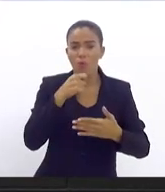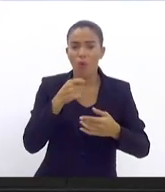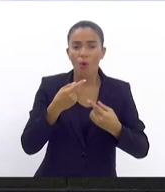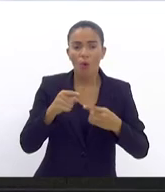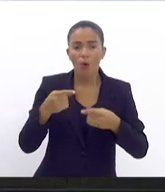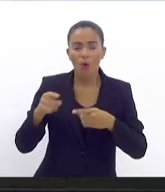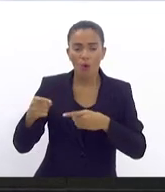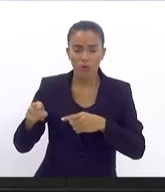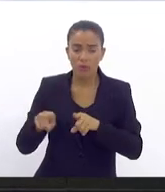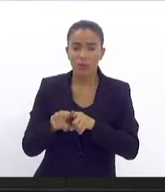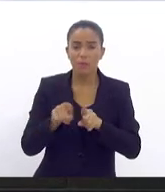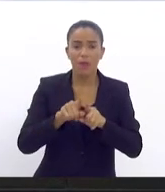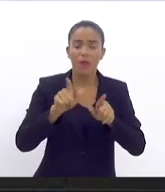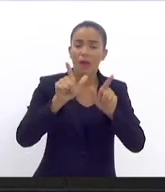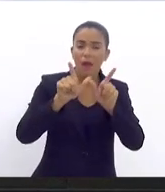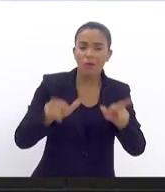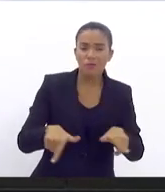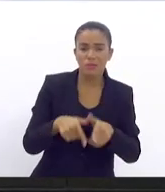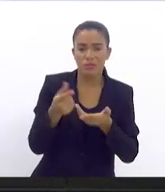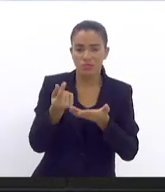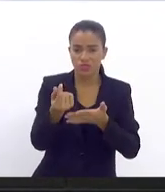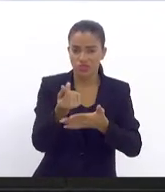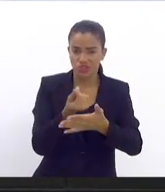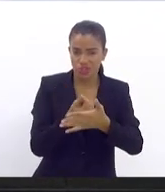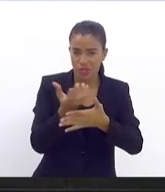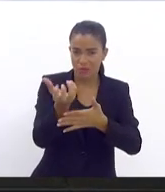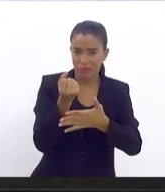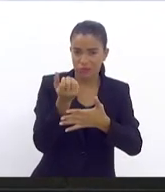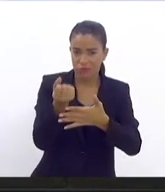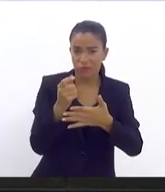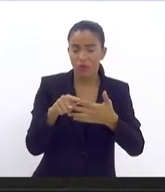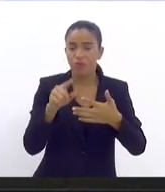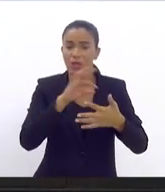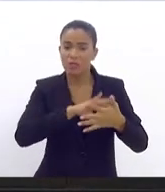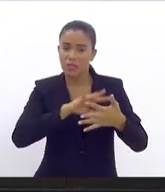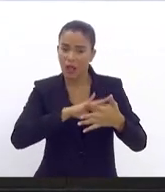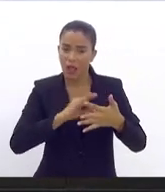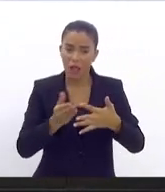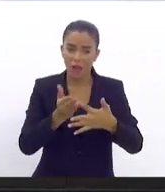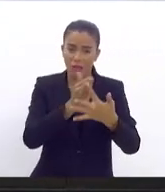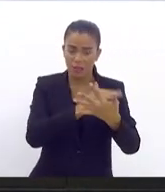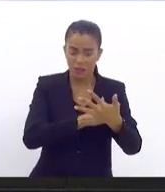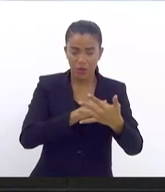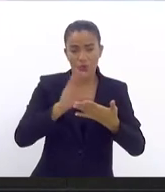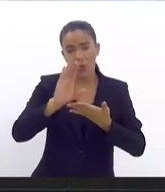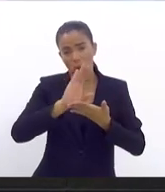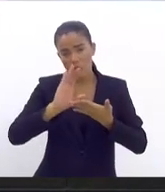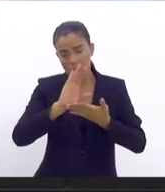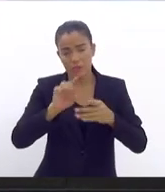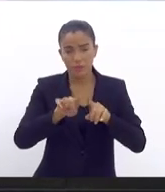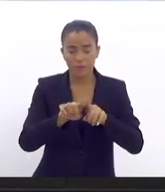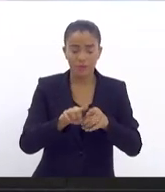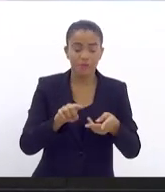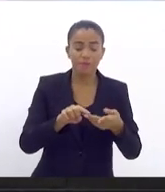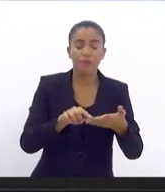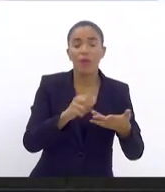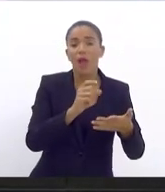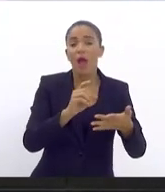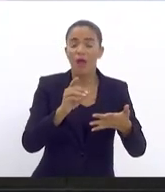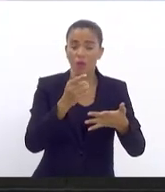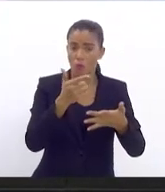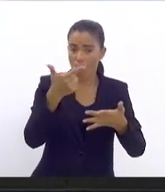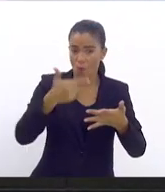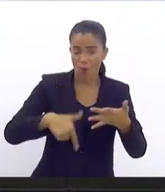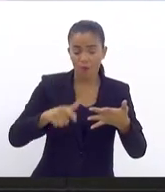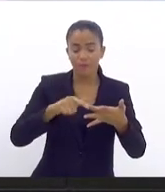beneficiados, ausência de finalidade lucrativa, ausência de remuneração para seus dirigentes ou conselheiros, ausência de distribuição de